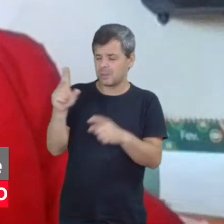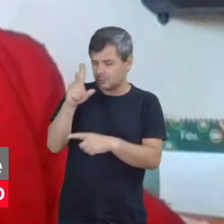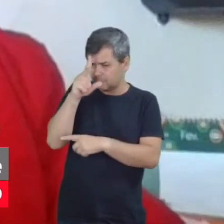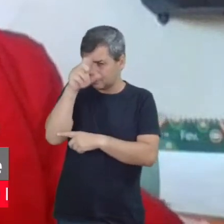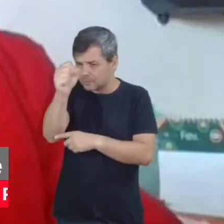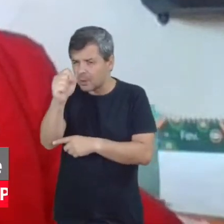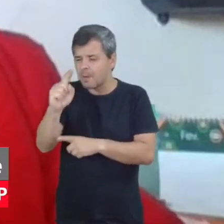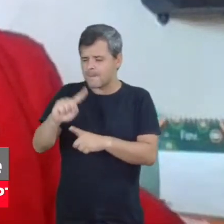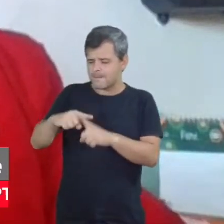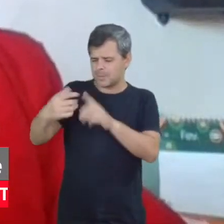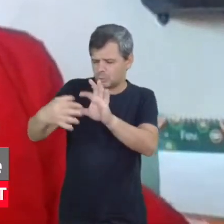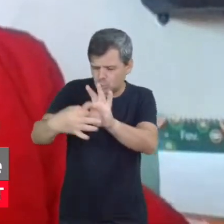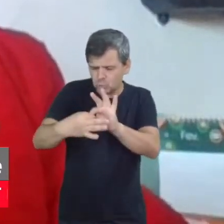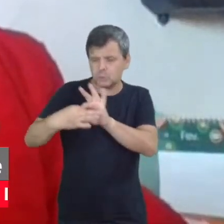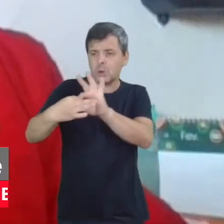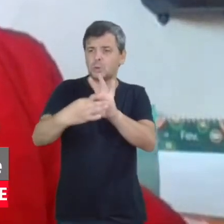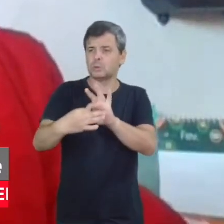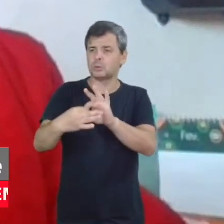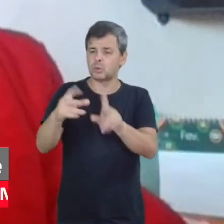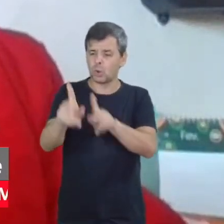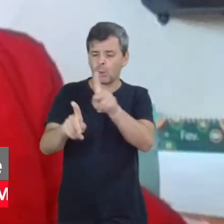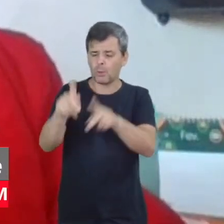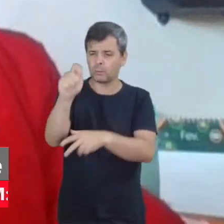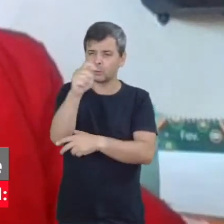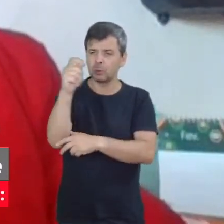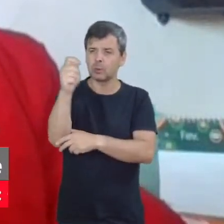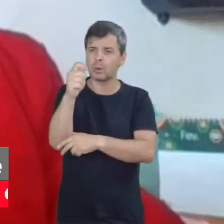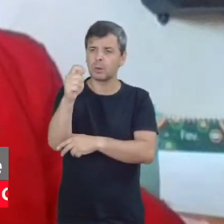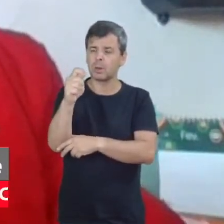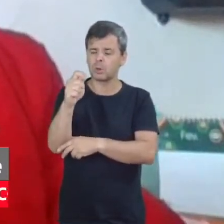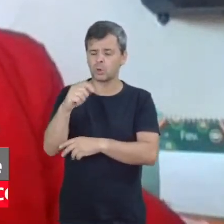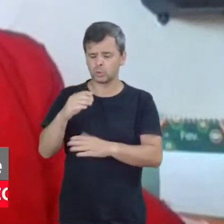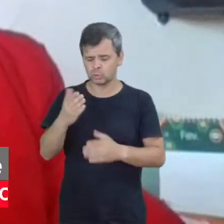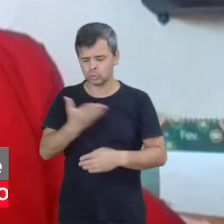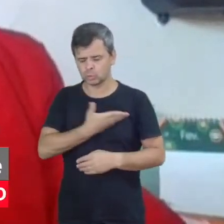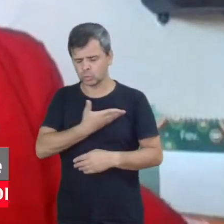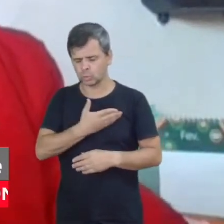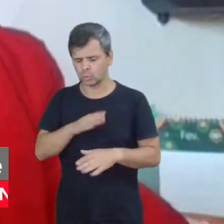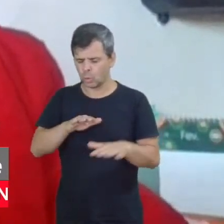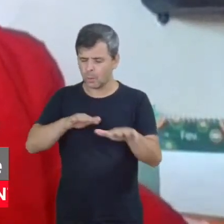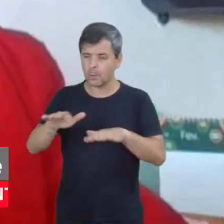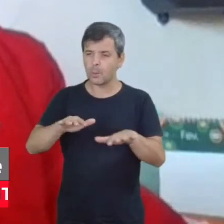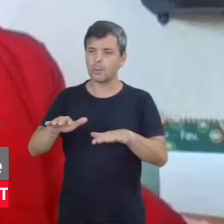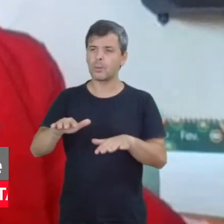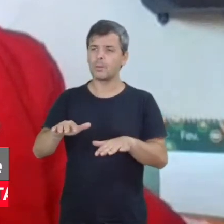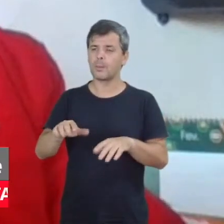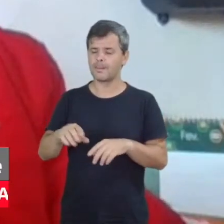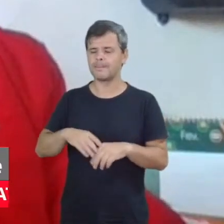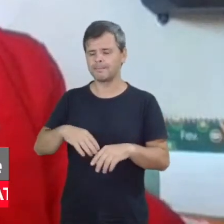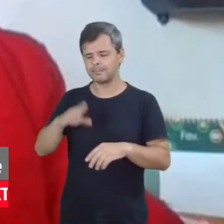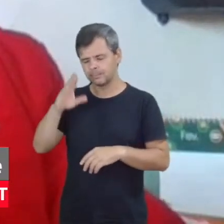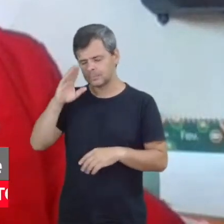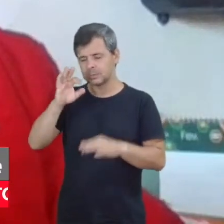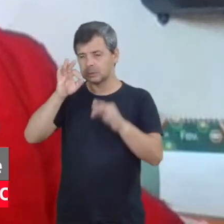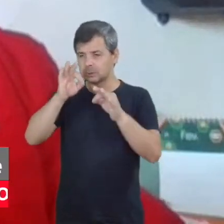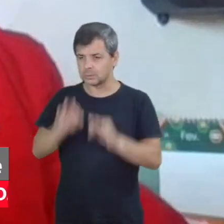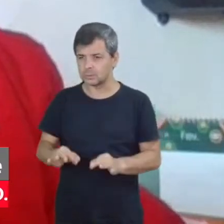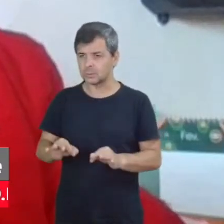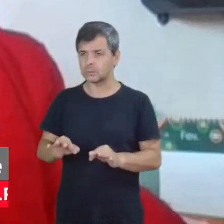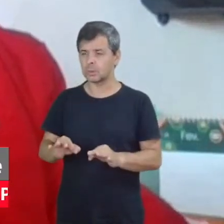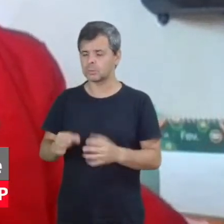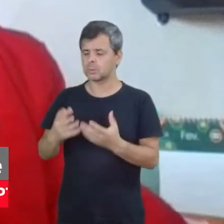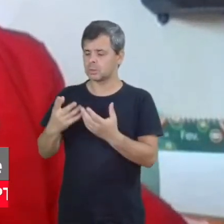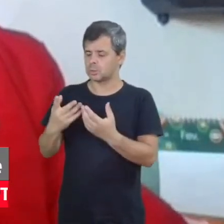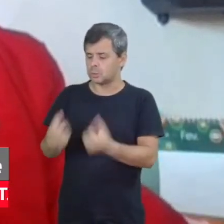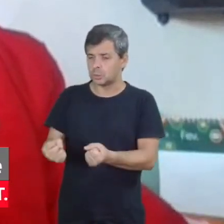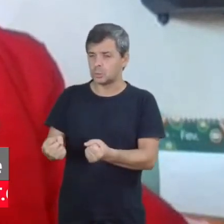força, mais união, mais resiliência da nossa militância e de todo o movimento, que certamente tem nos acolhido nacionalmente.